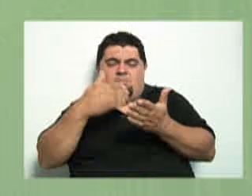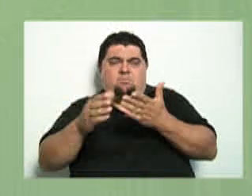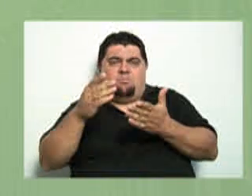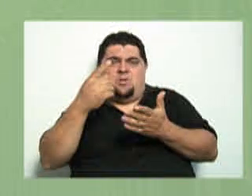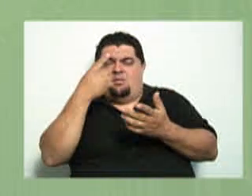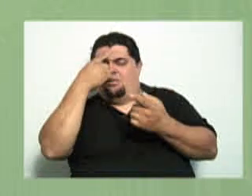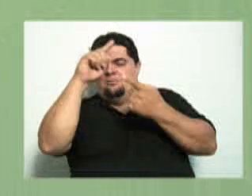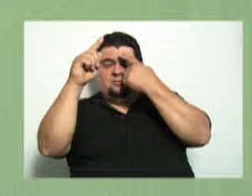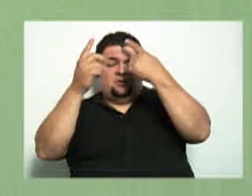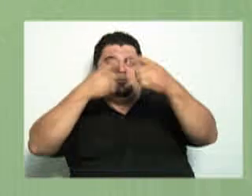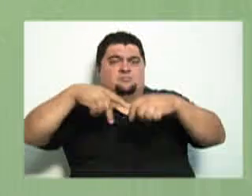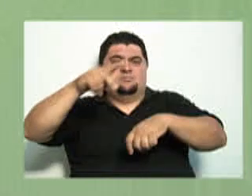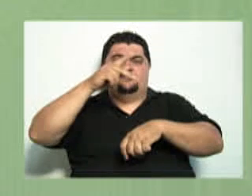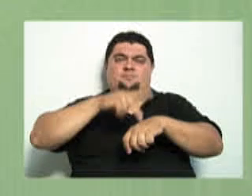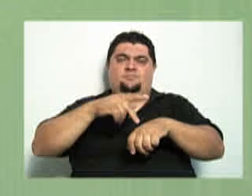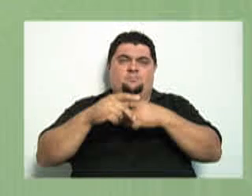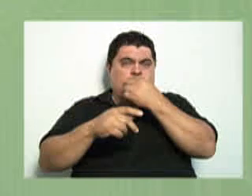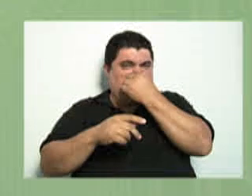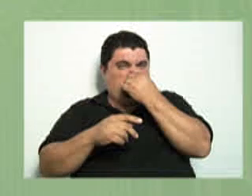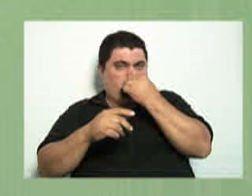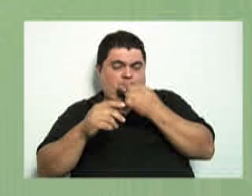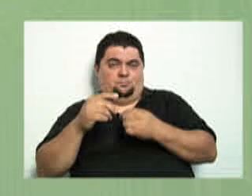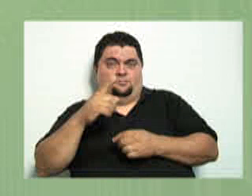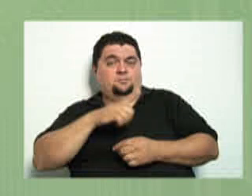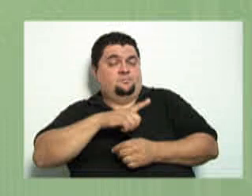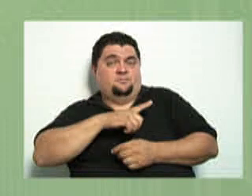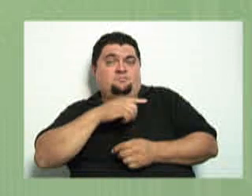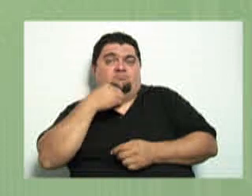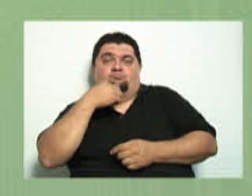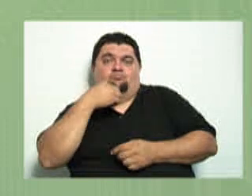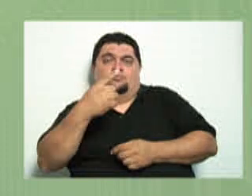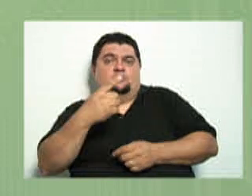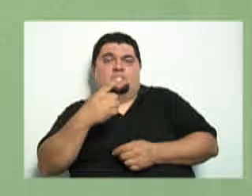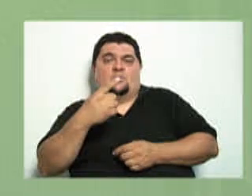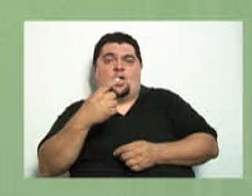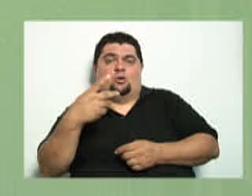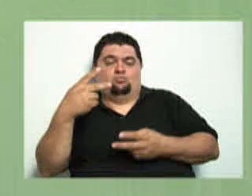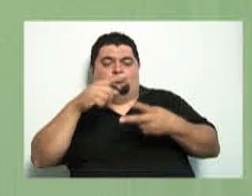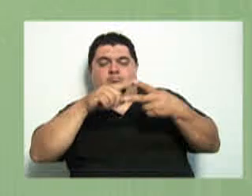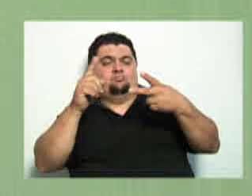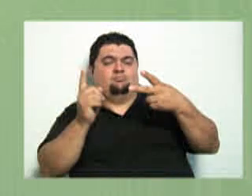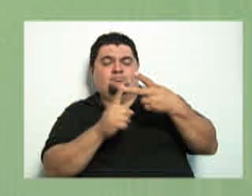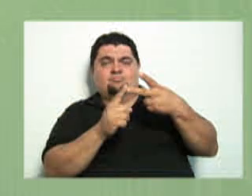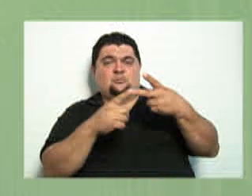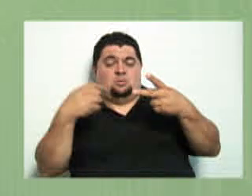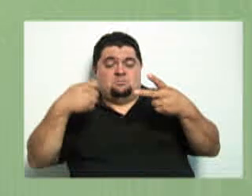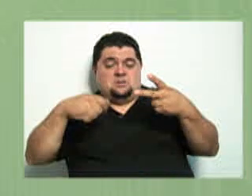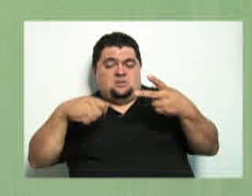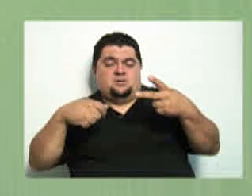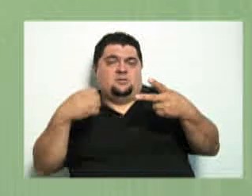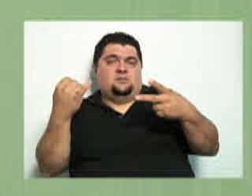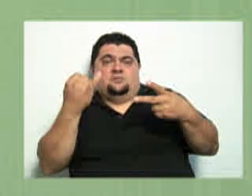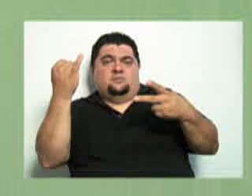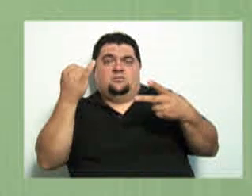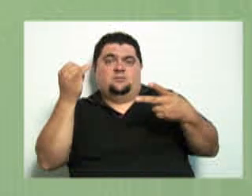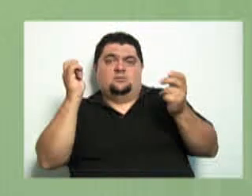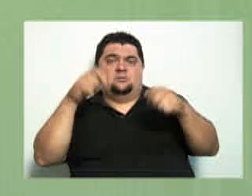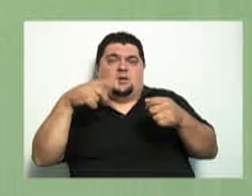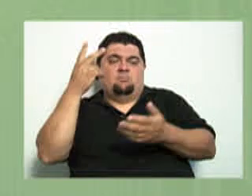de nação, e, portanto, que já não conta com dois elementos necessários para que se